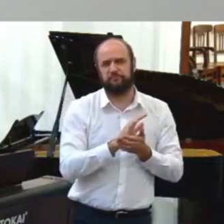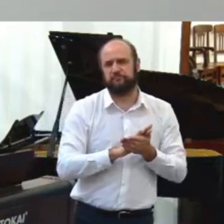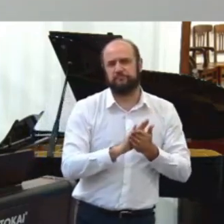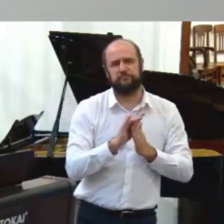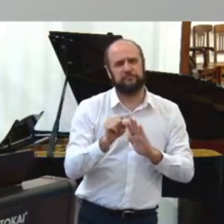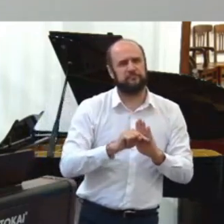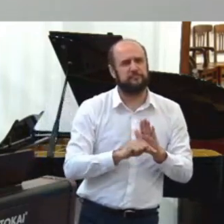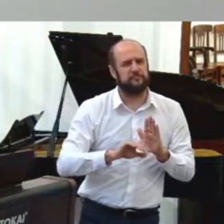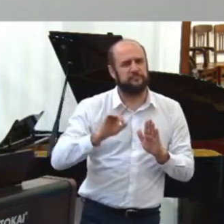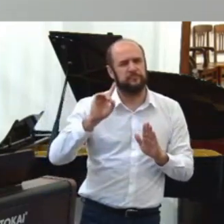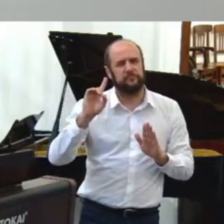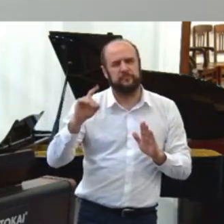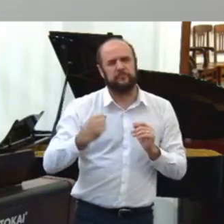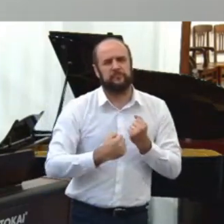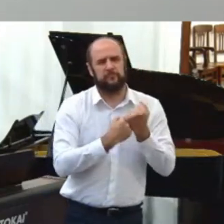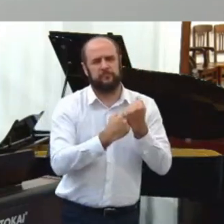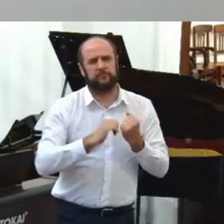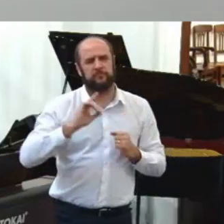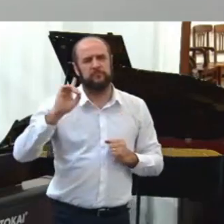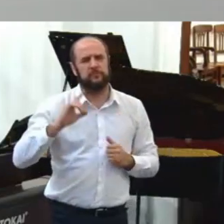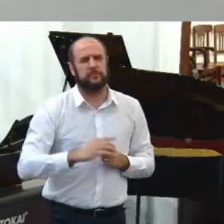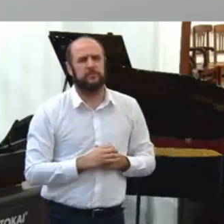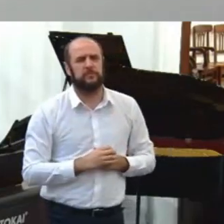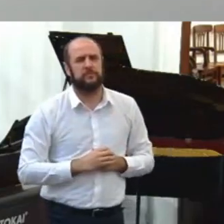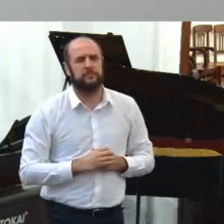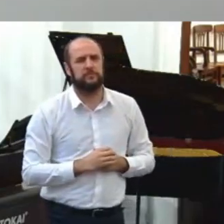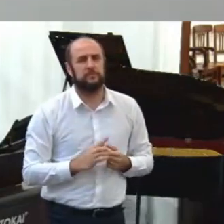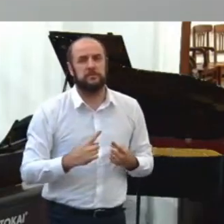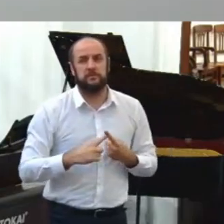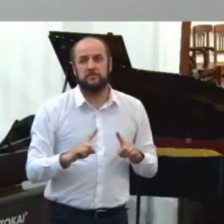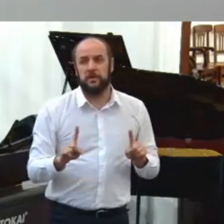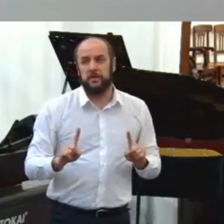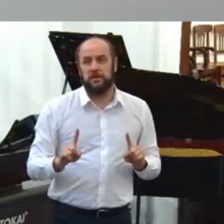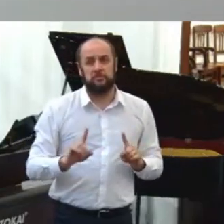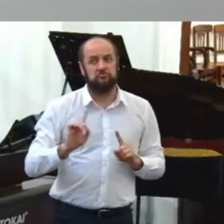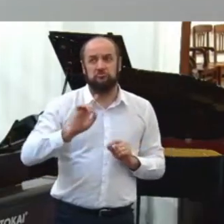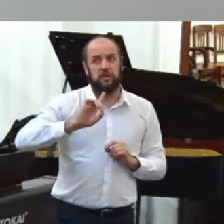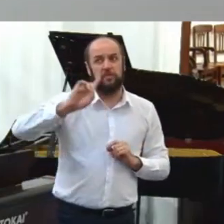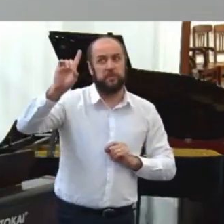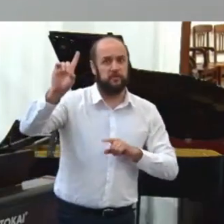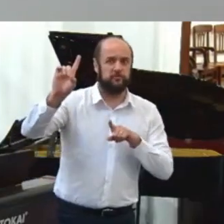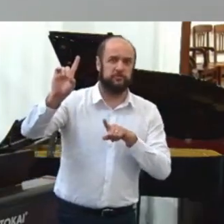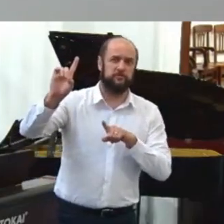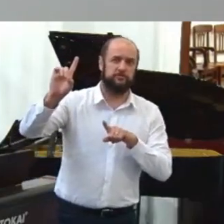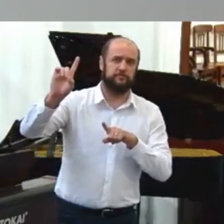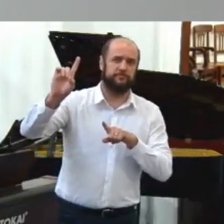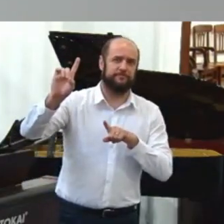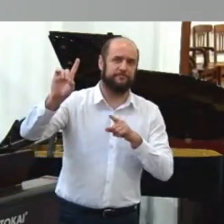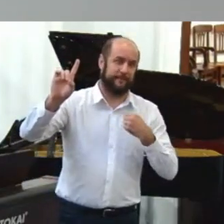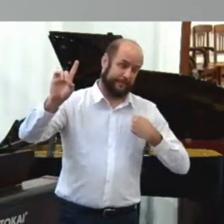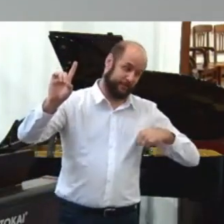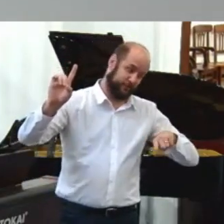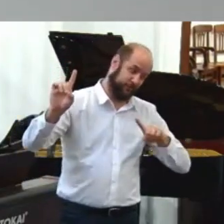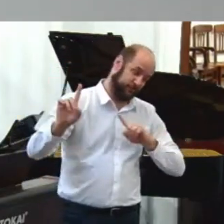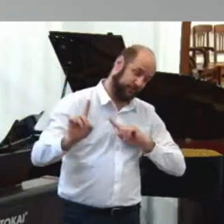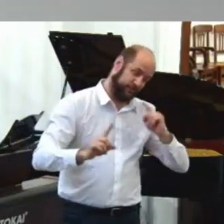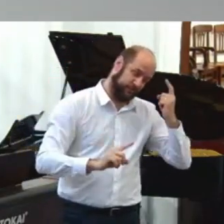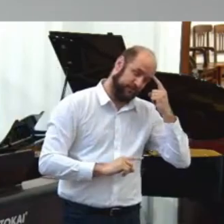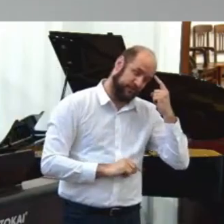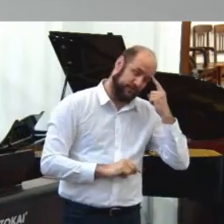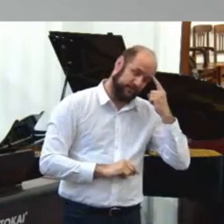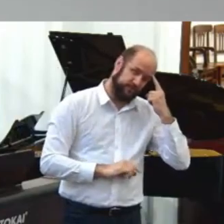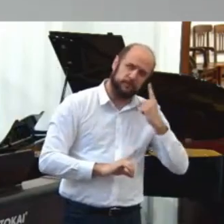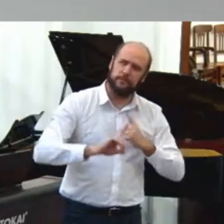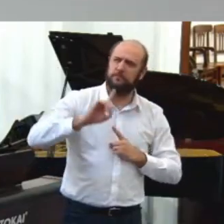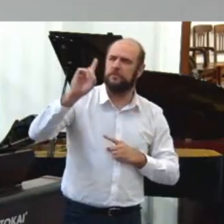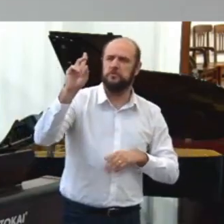os desígnios e o socorro de Deus, mas isso não tem a ver com Deus, isso tem a ver com a gente.